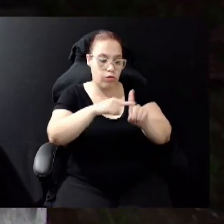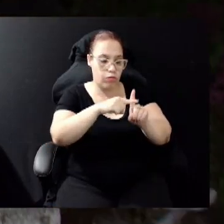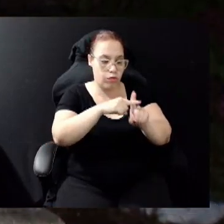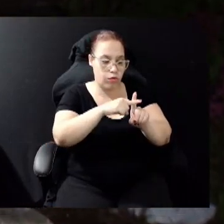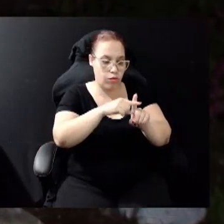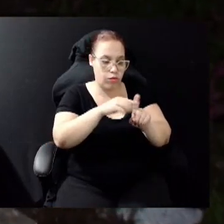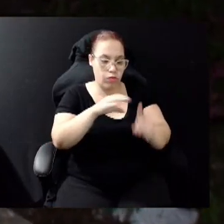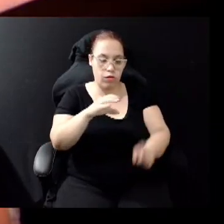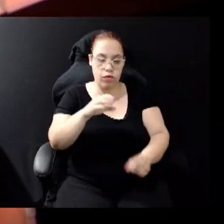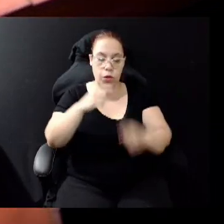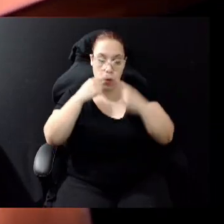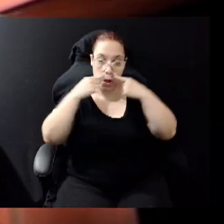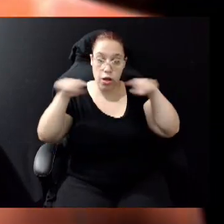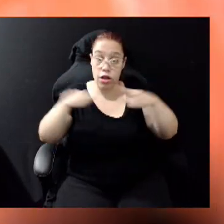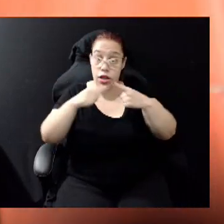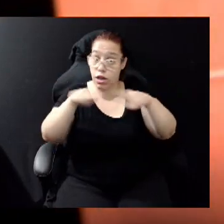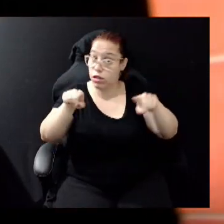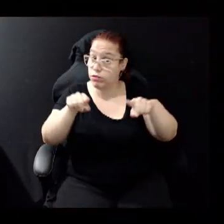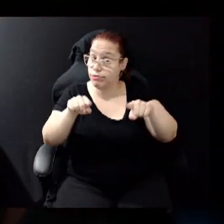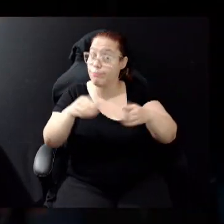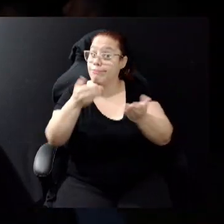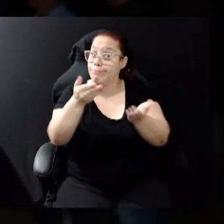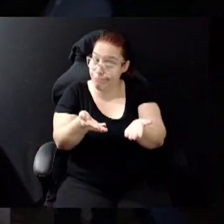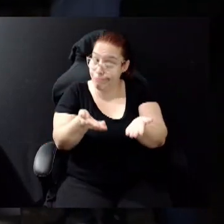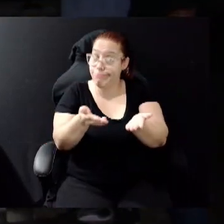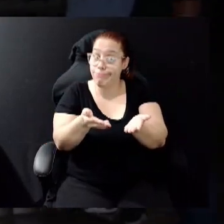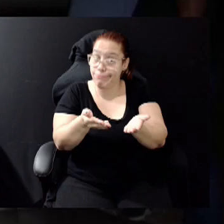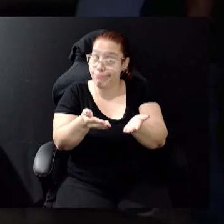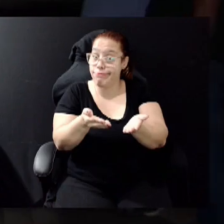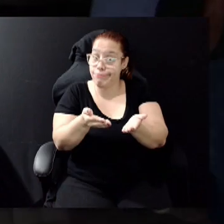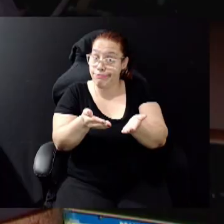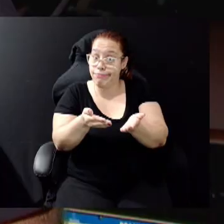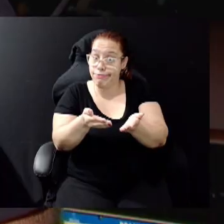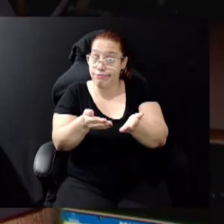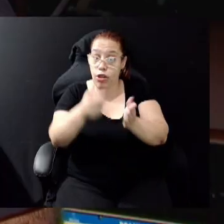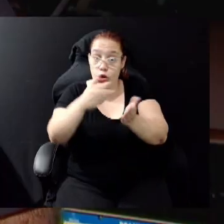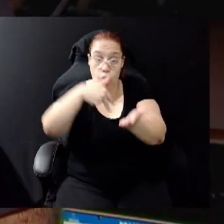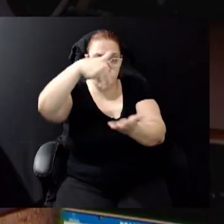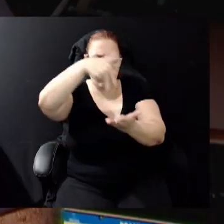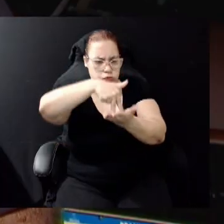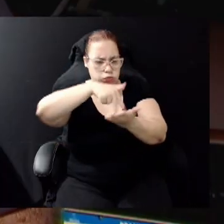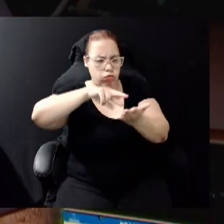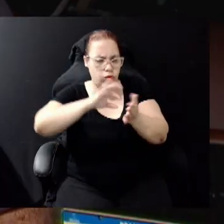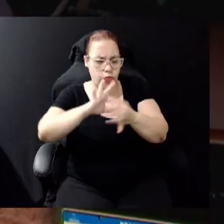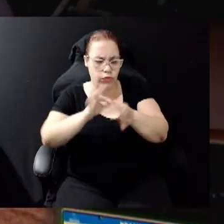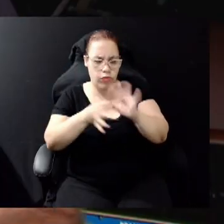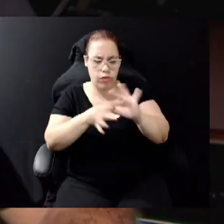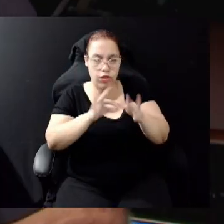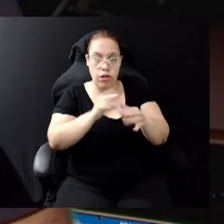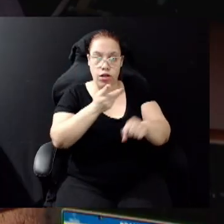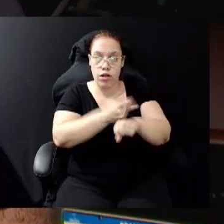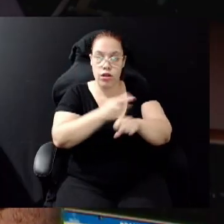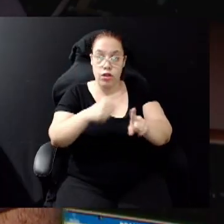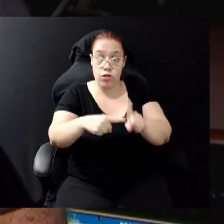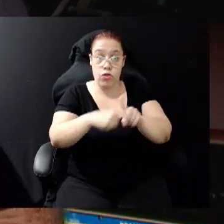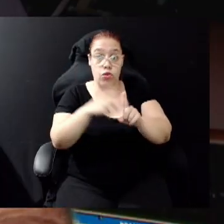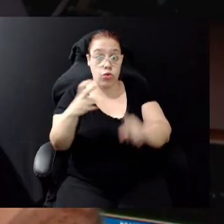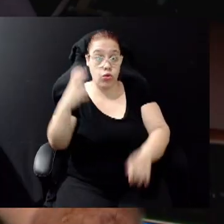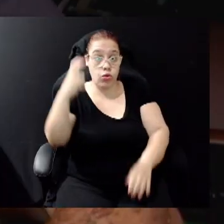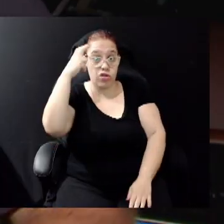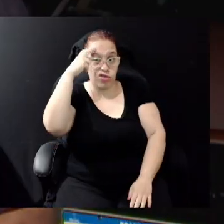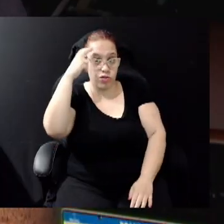Gomes também faz parte desse, também é um protagonista nesse contexto do nosso patrimônio funerário cultural. A cripta